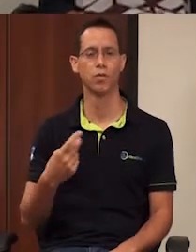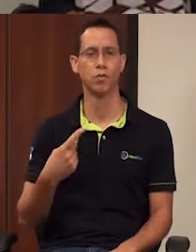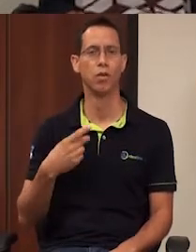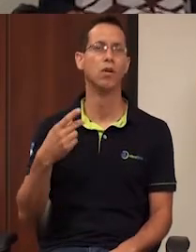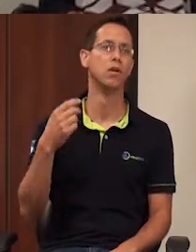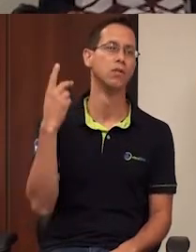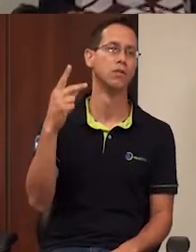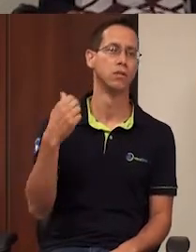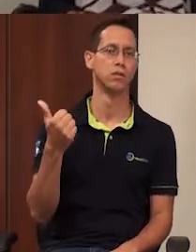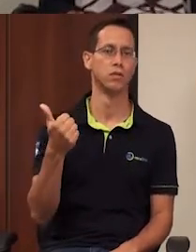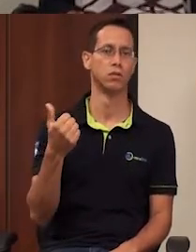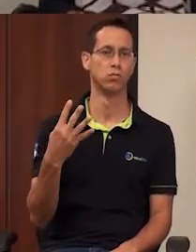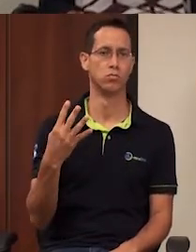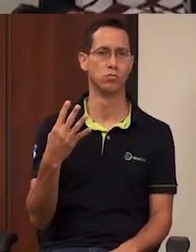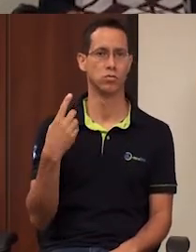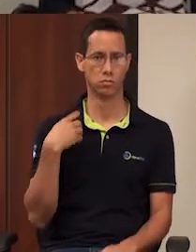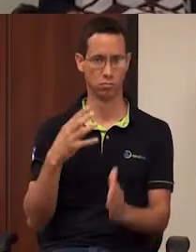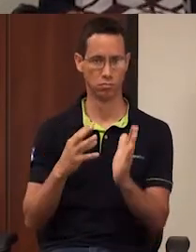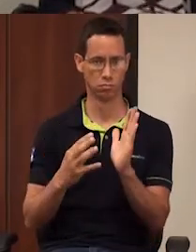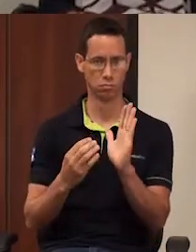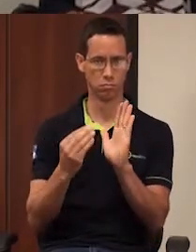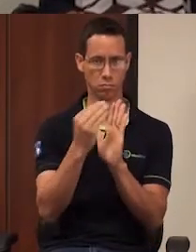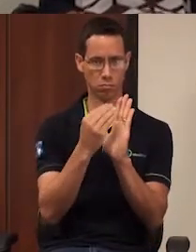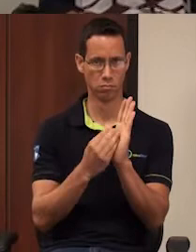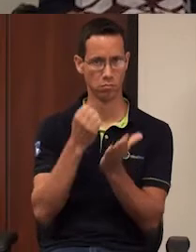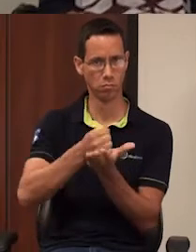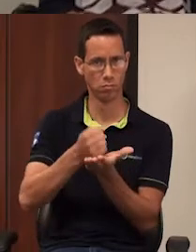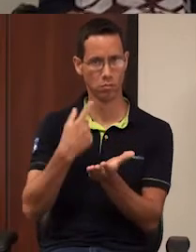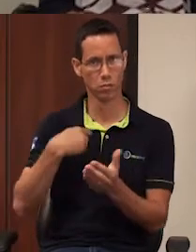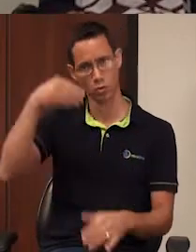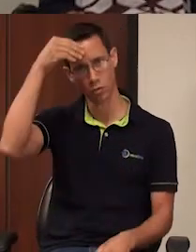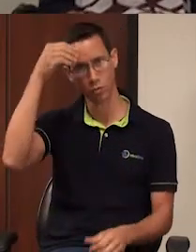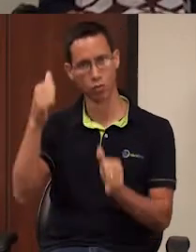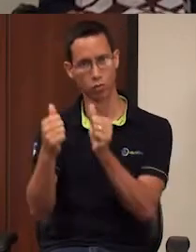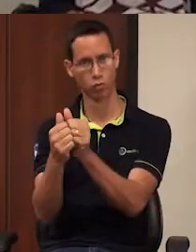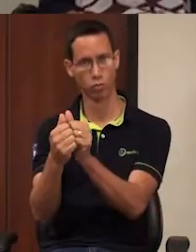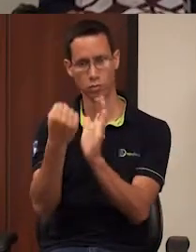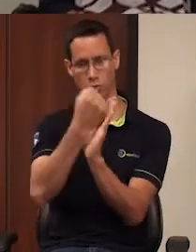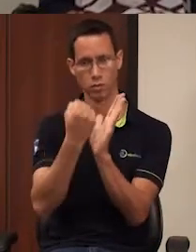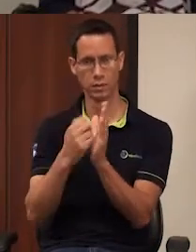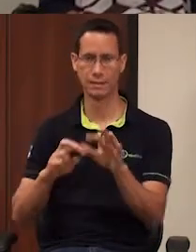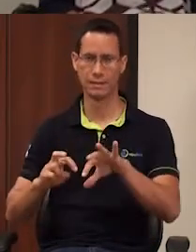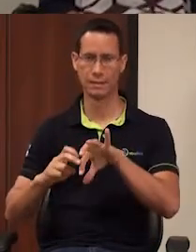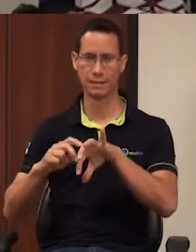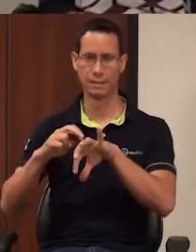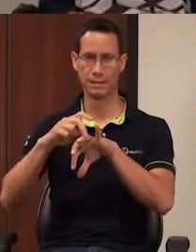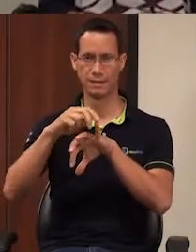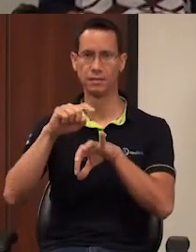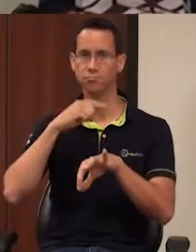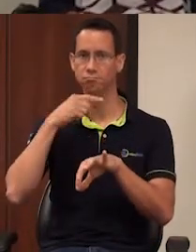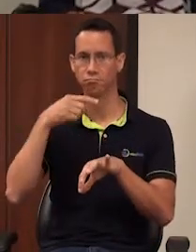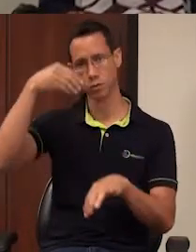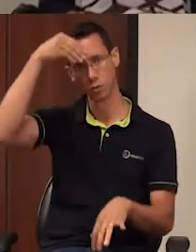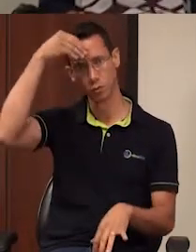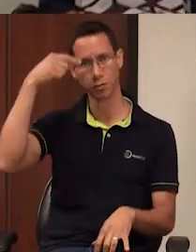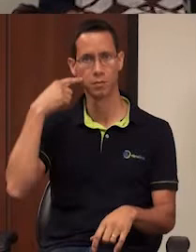anos e quando eu fui registrado, eu fui com meu sobrinho e foi no cartório uma escadaria absurda. Aí meu sobrinho,